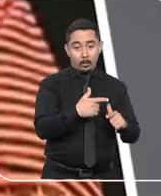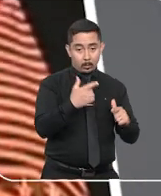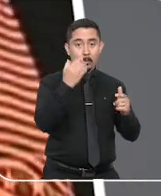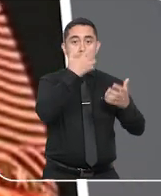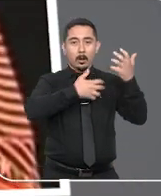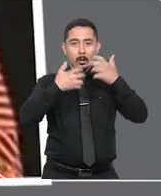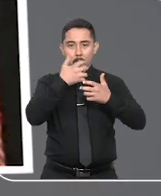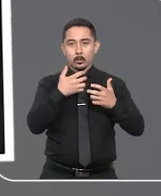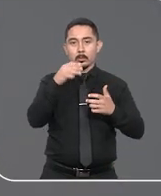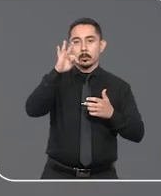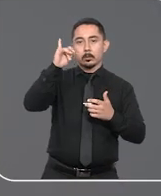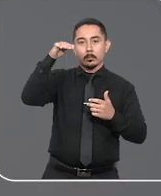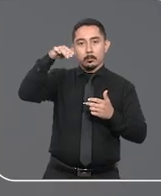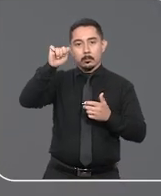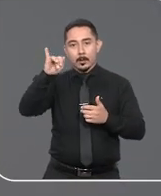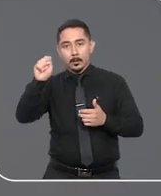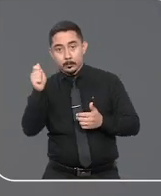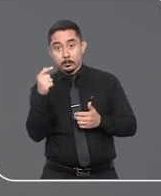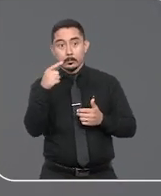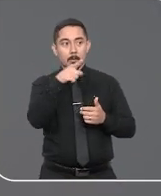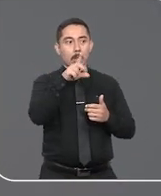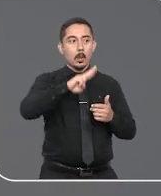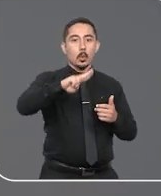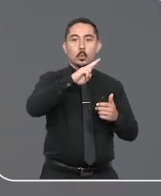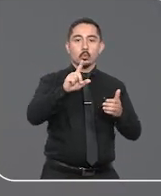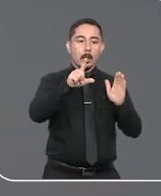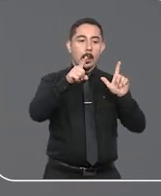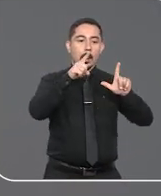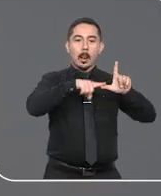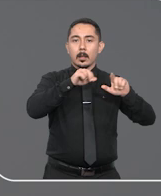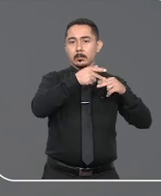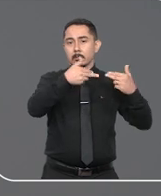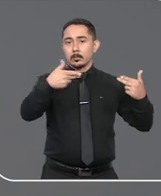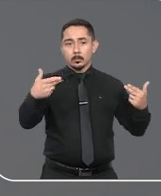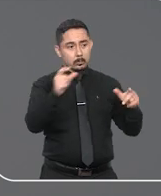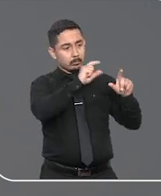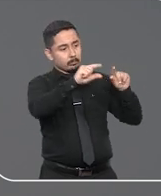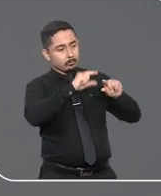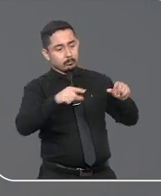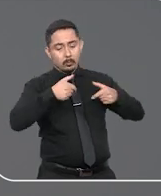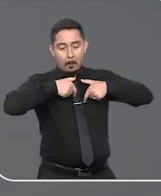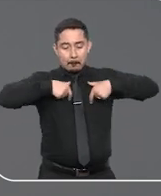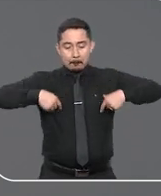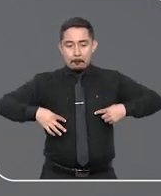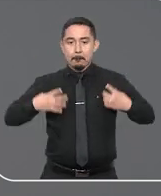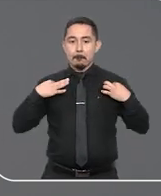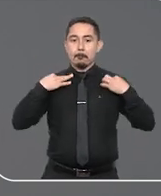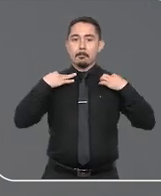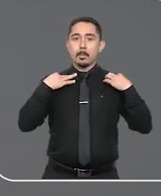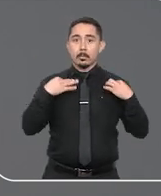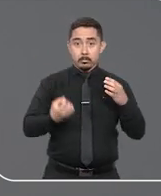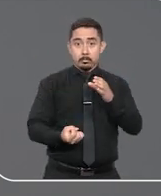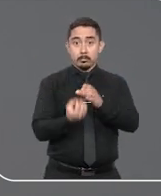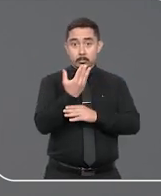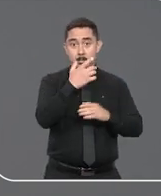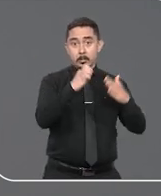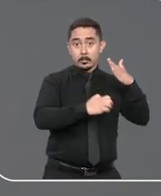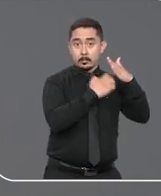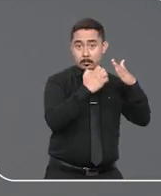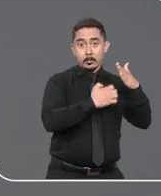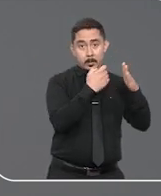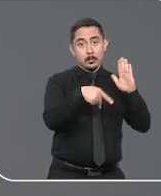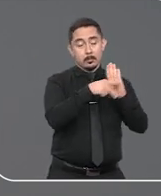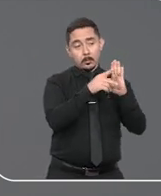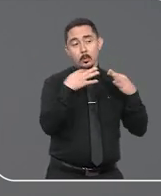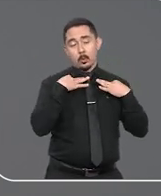do cantor e compositor Tim Maia pelo uso indevido de letras das músicas dele em estampas de camisetas produzidas por